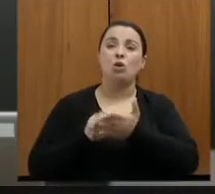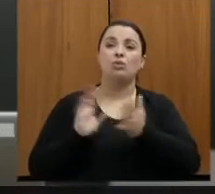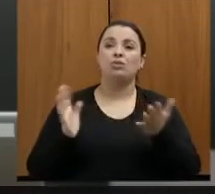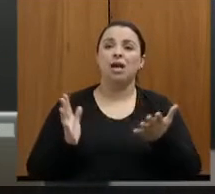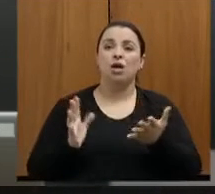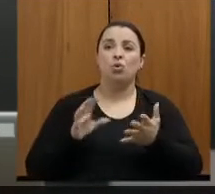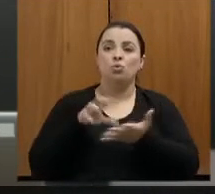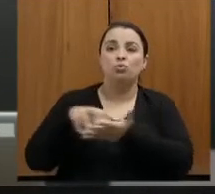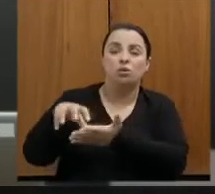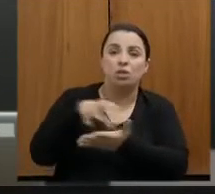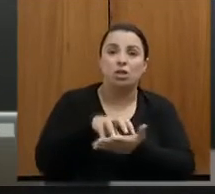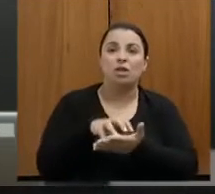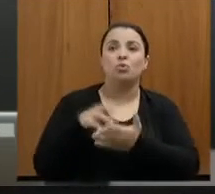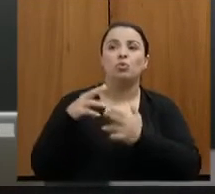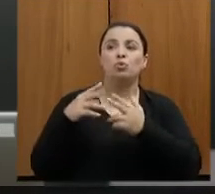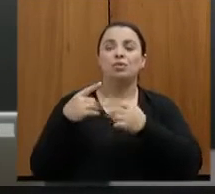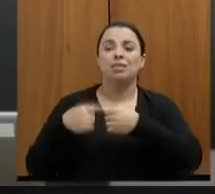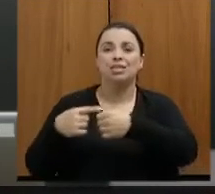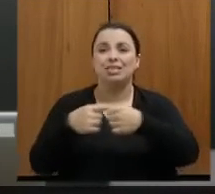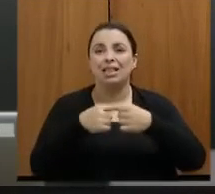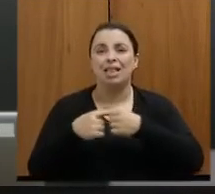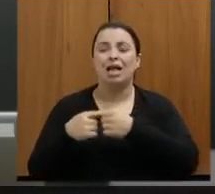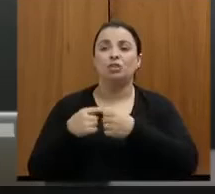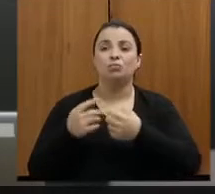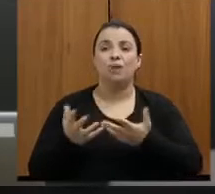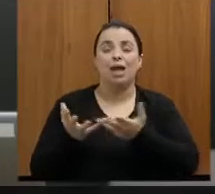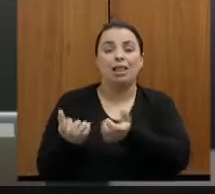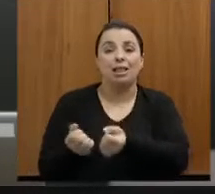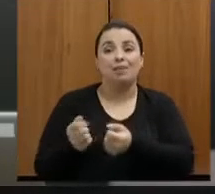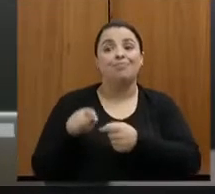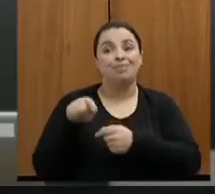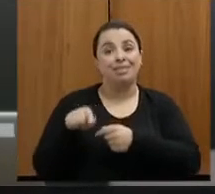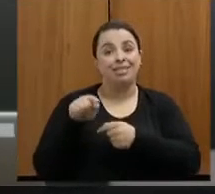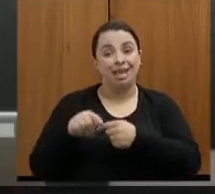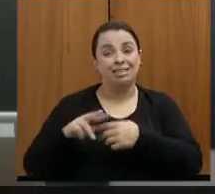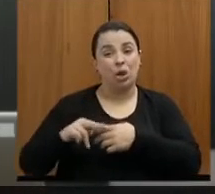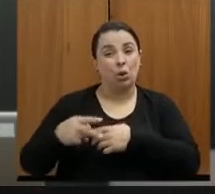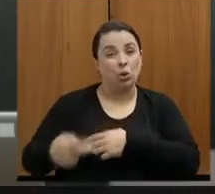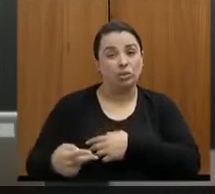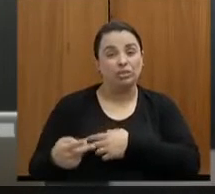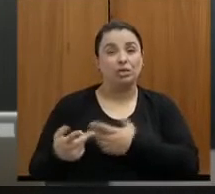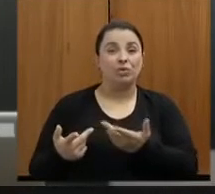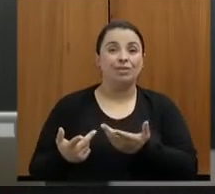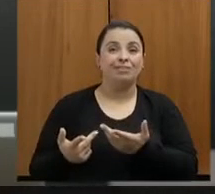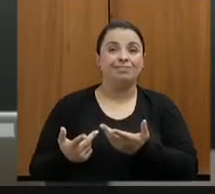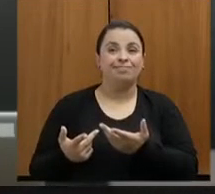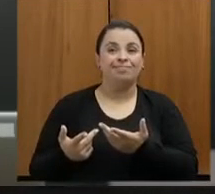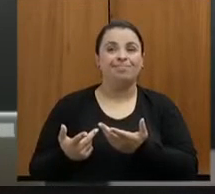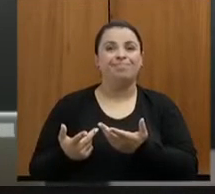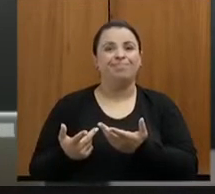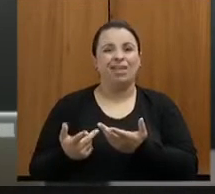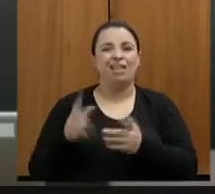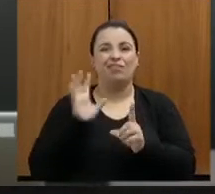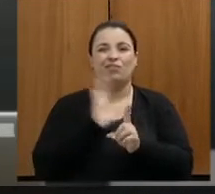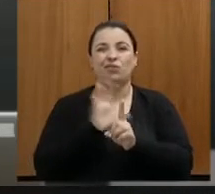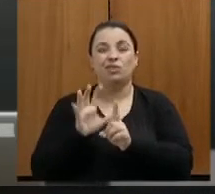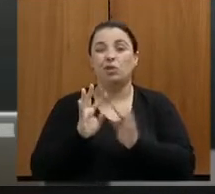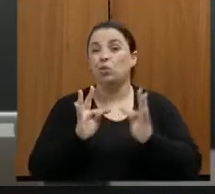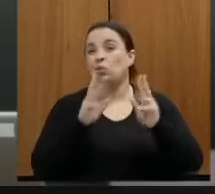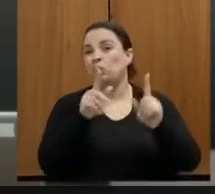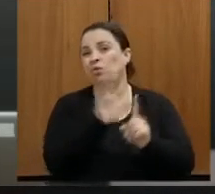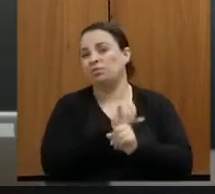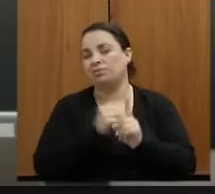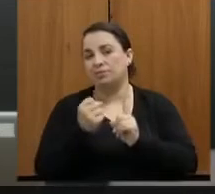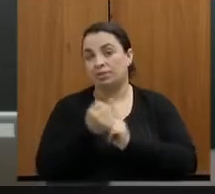porém, a consequência dessas ocupações reflete em toda a sociedade. E a